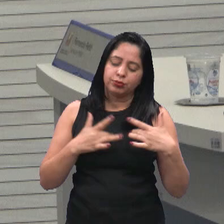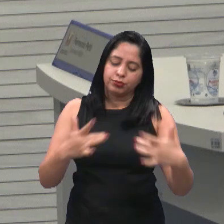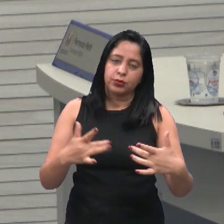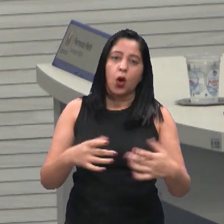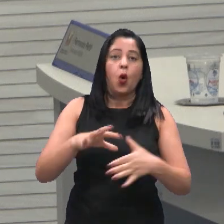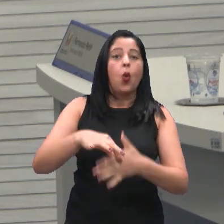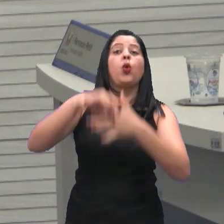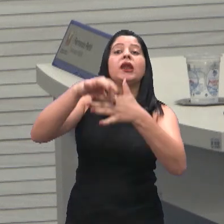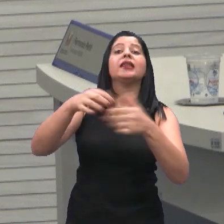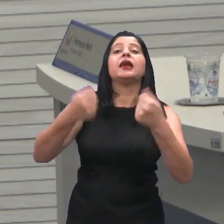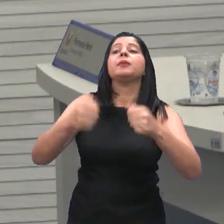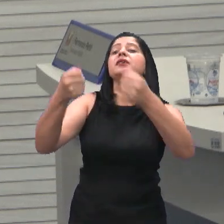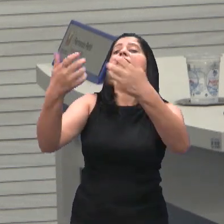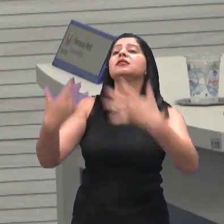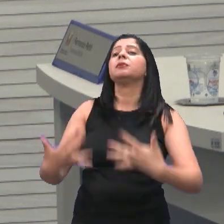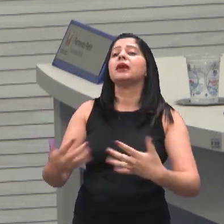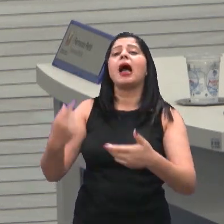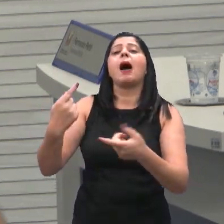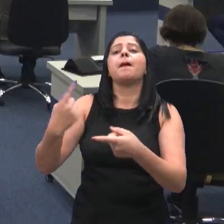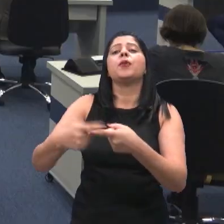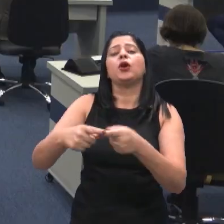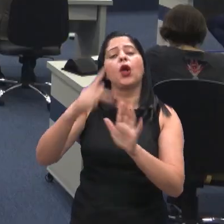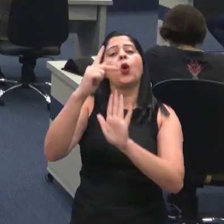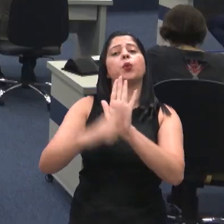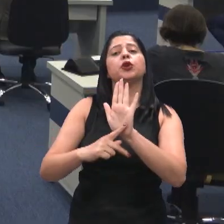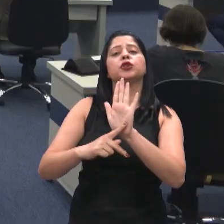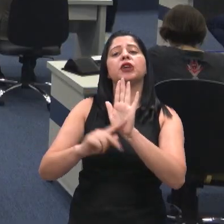Por que está adiando o projeto? Obrigado, vereador.